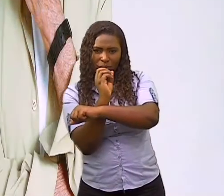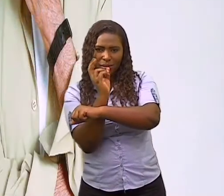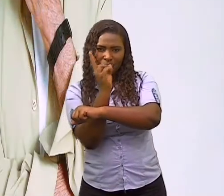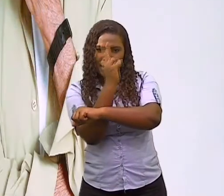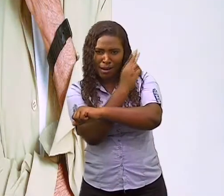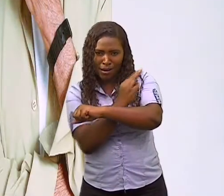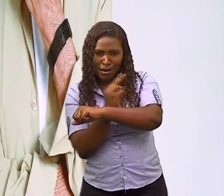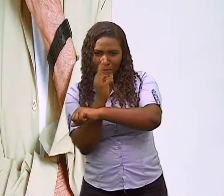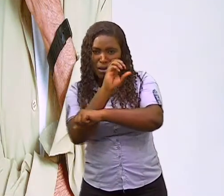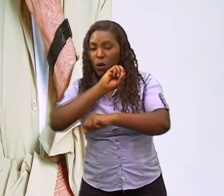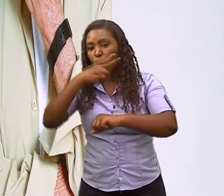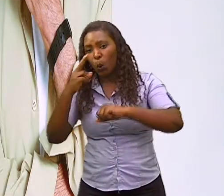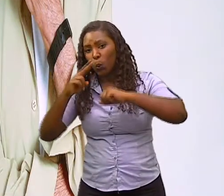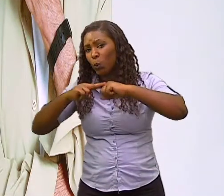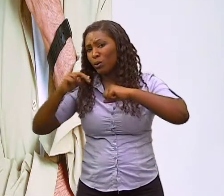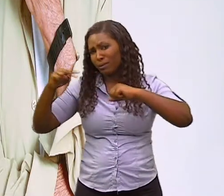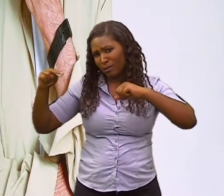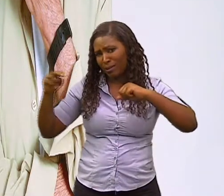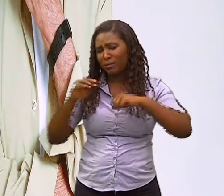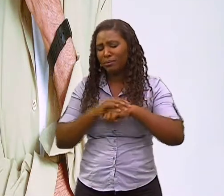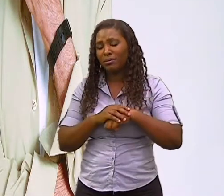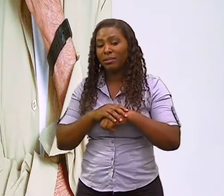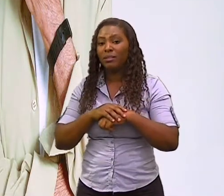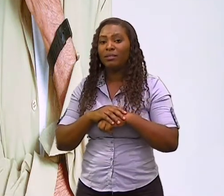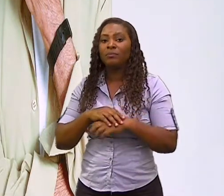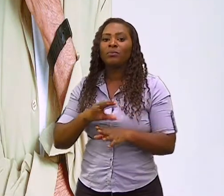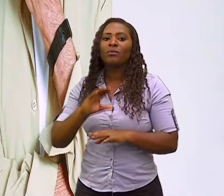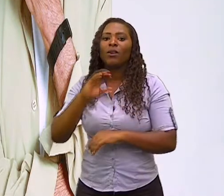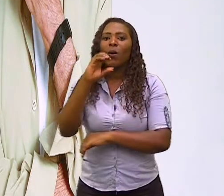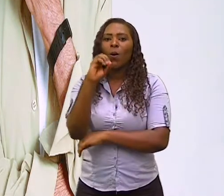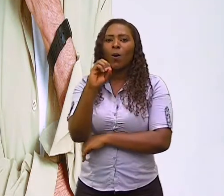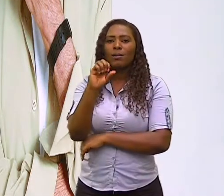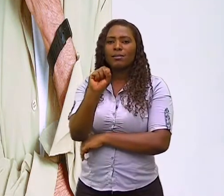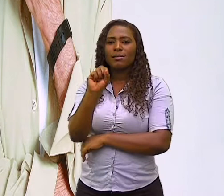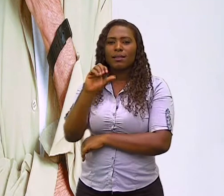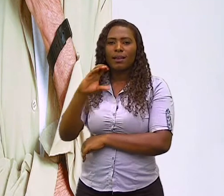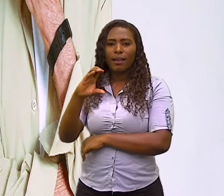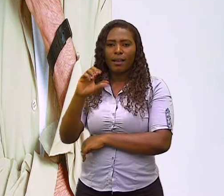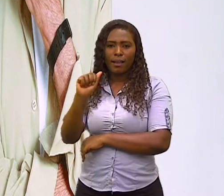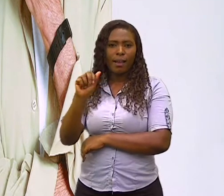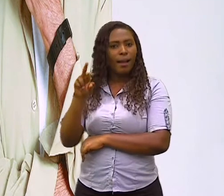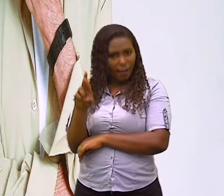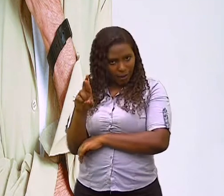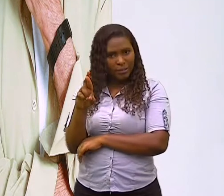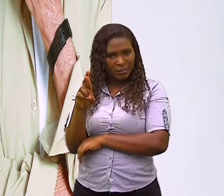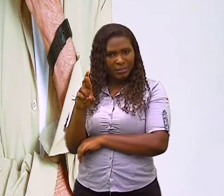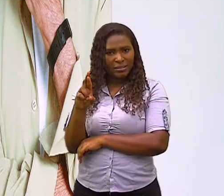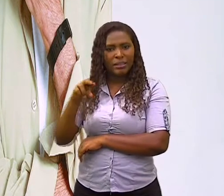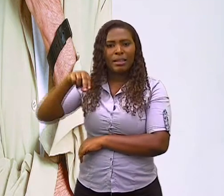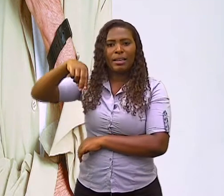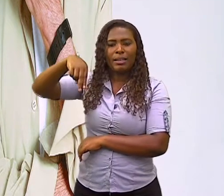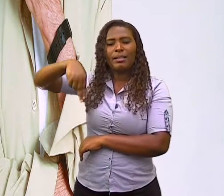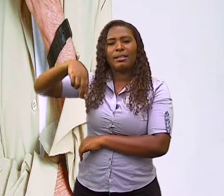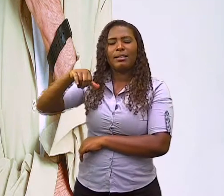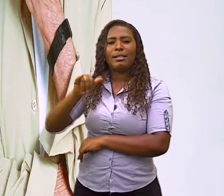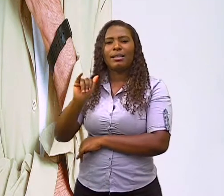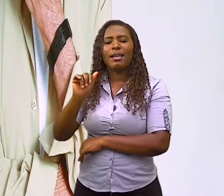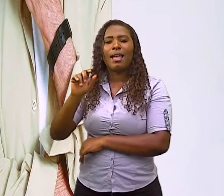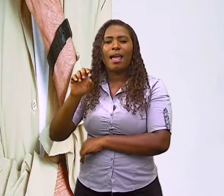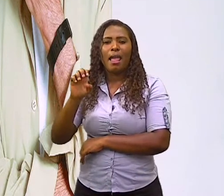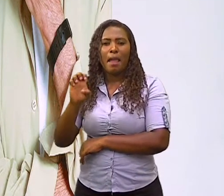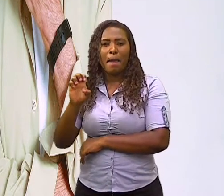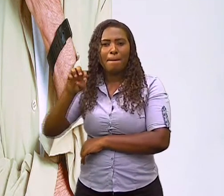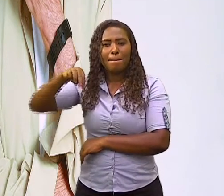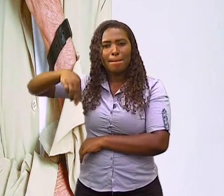de Almeida Niemeyer Soares, filho, nome grande, mas para um grande artista, ele nasceu no Rio de Janeiro no dia 15 de dezembro